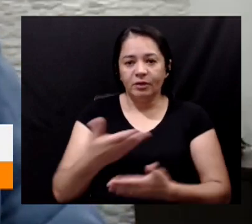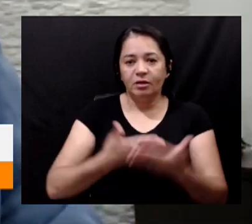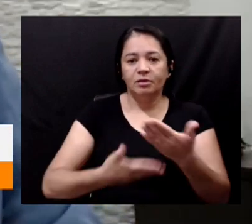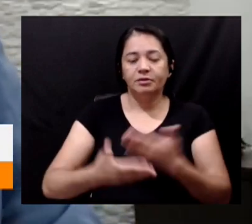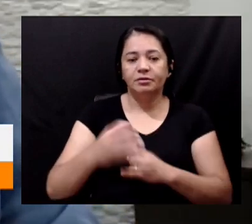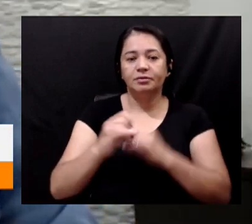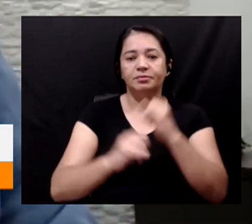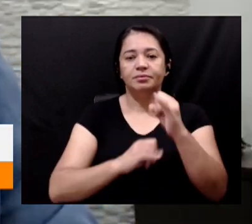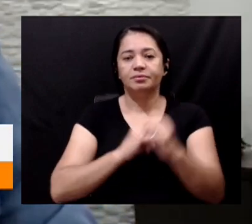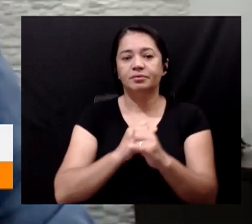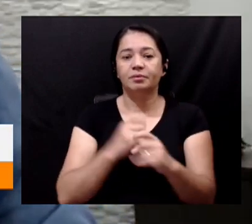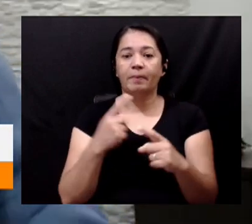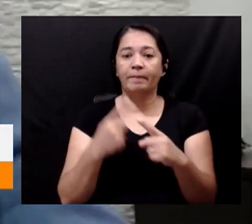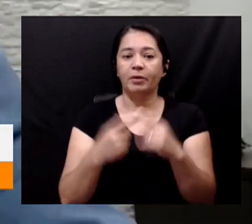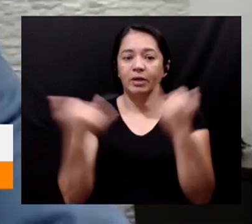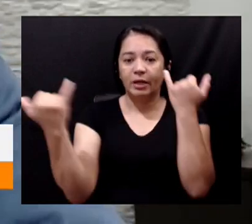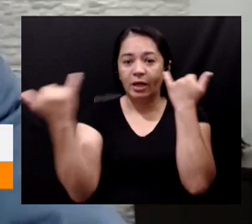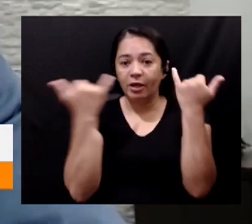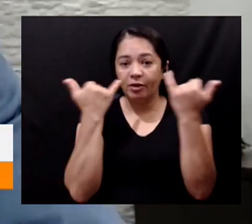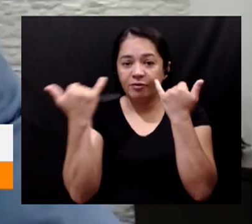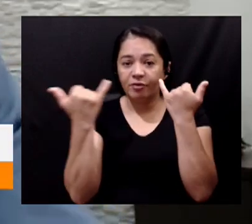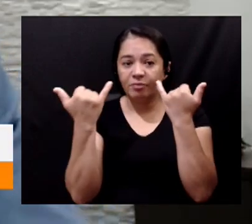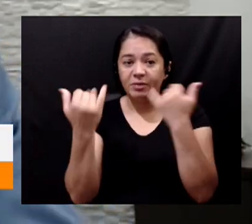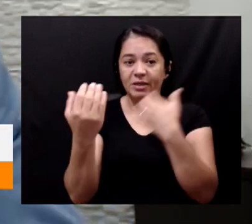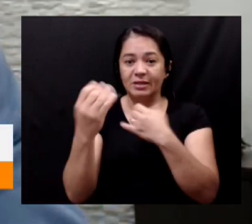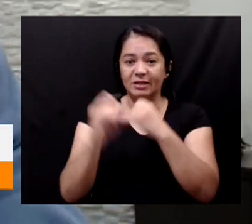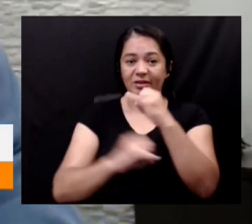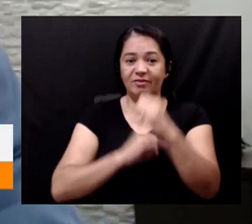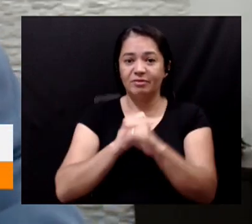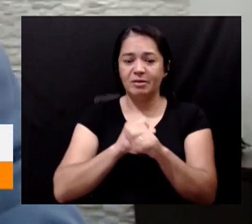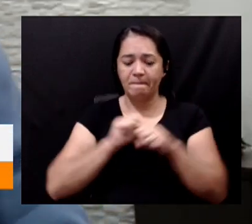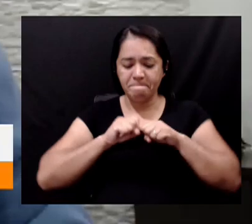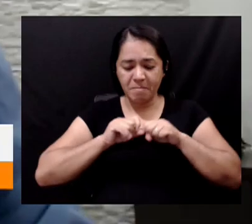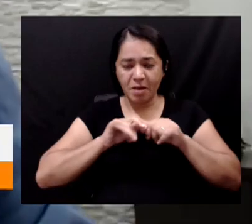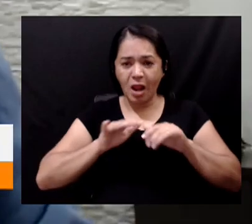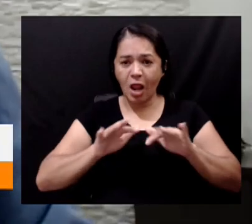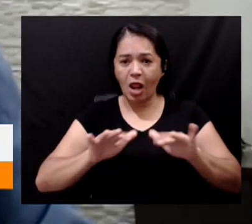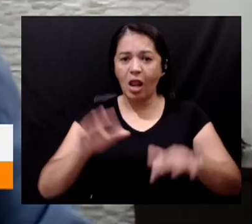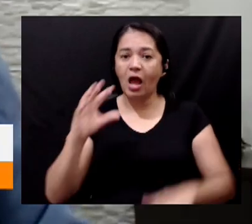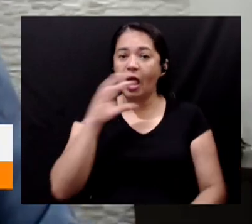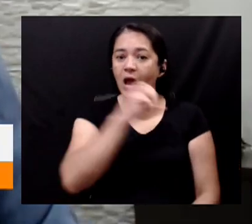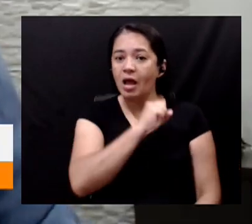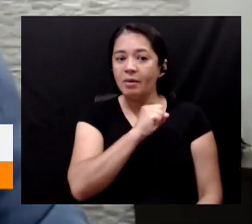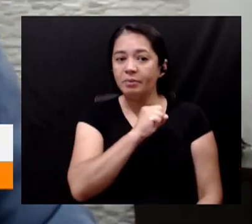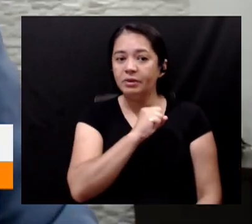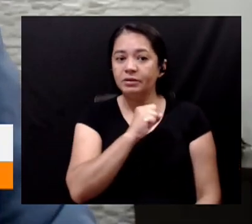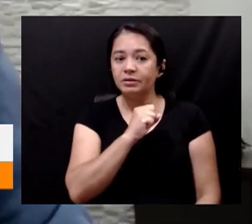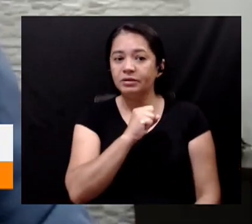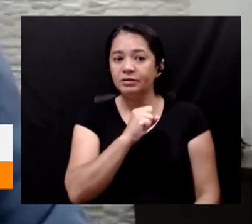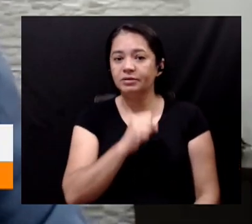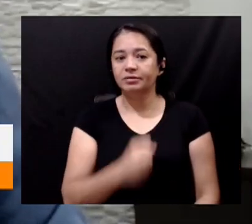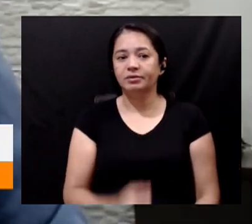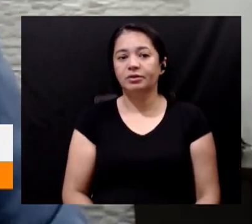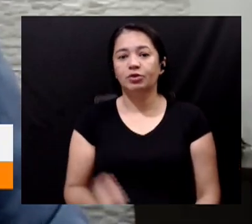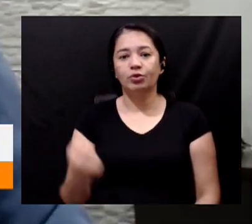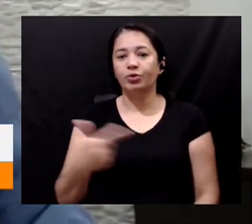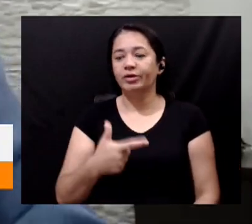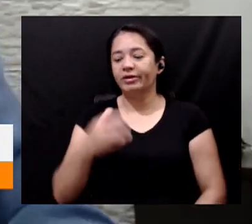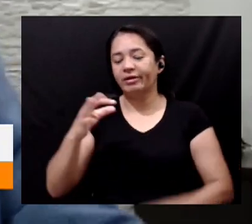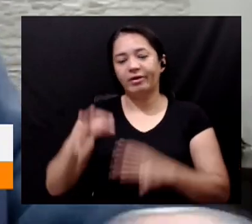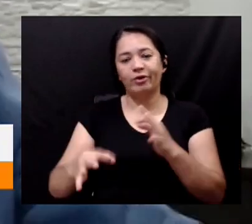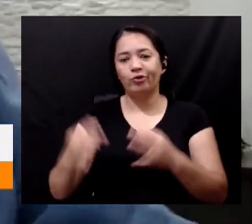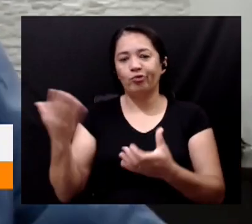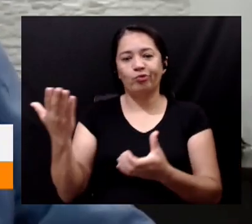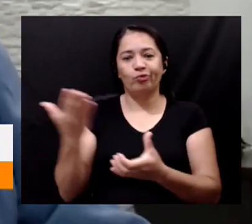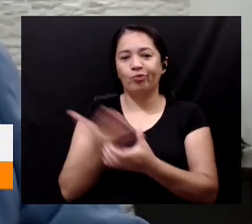informação na internet ela é disseminada de forma muito mais rápida do que, digamos que, os atos judiciais em si, atos tanto da parte